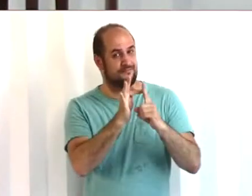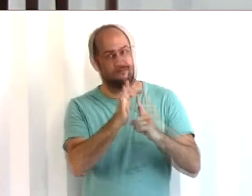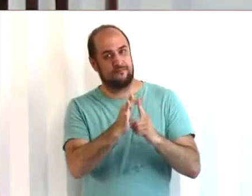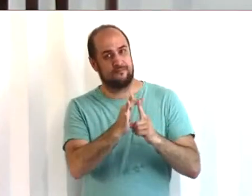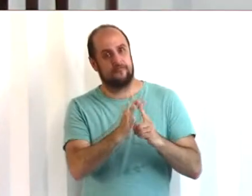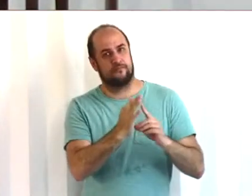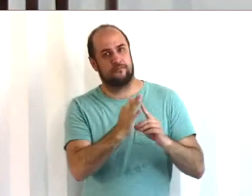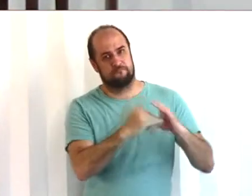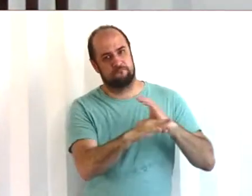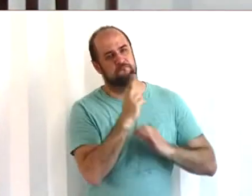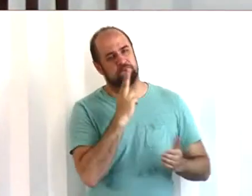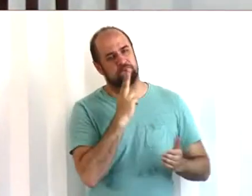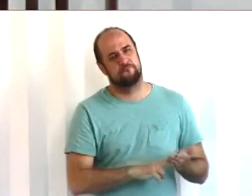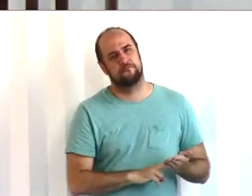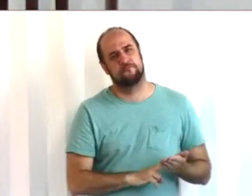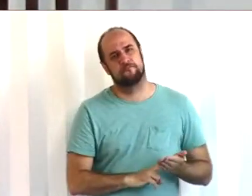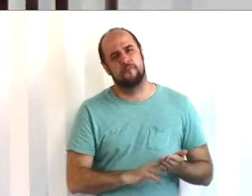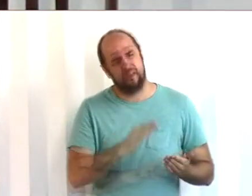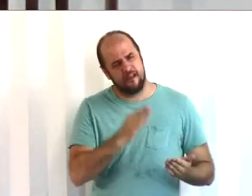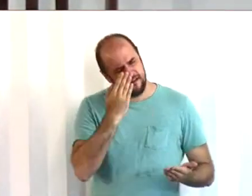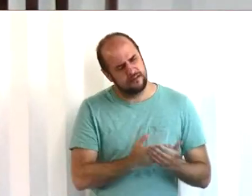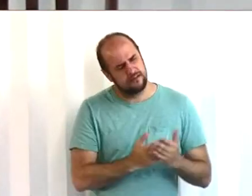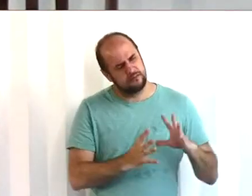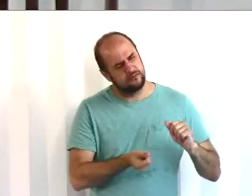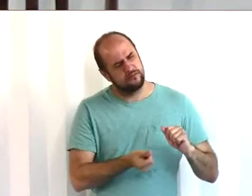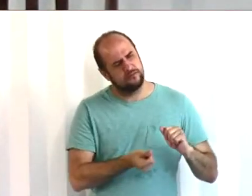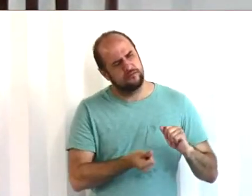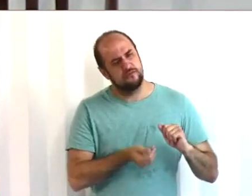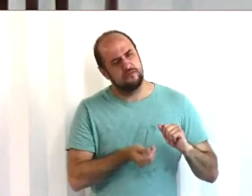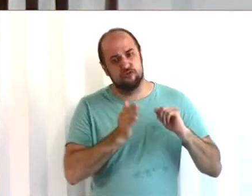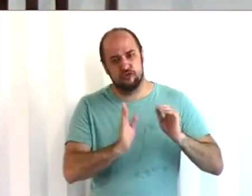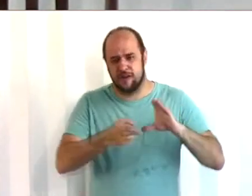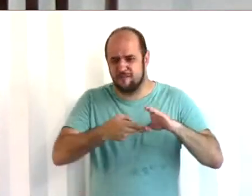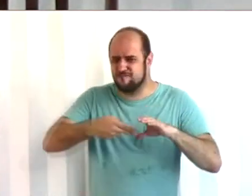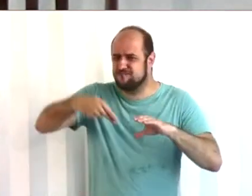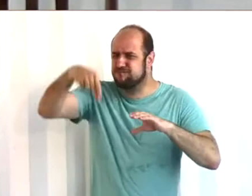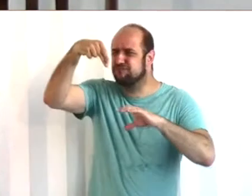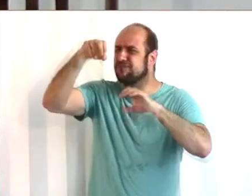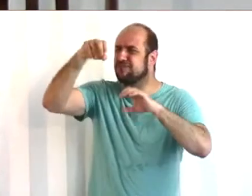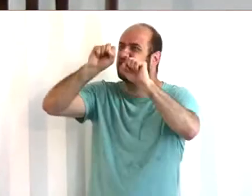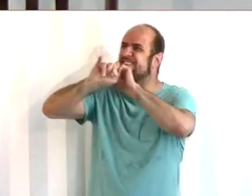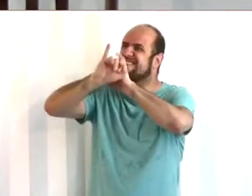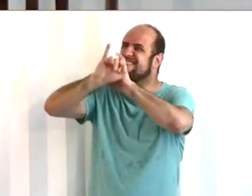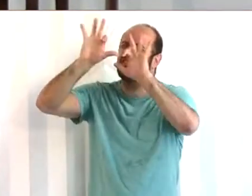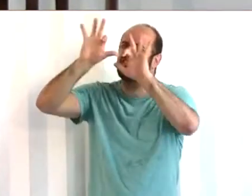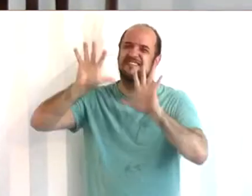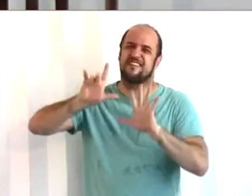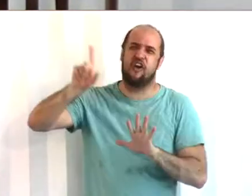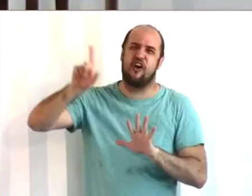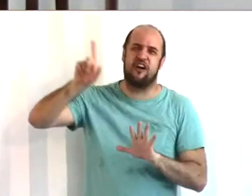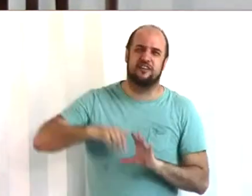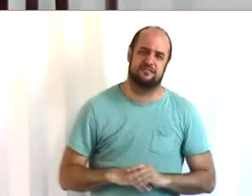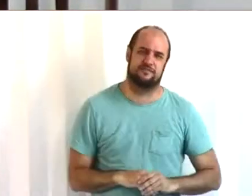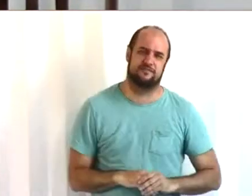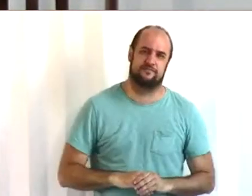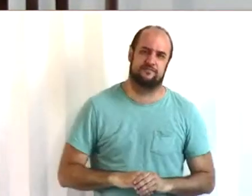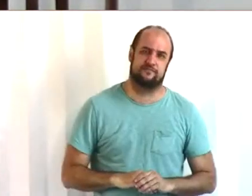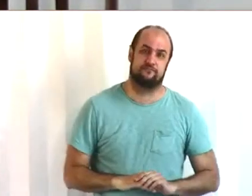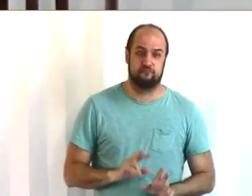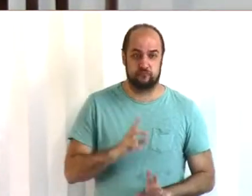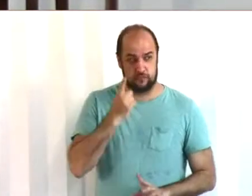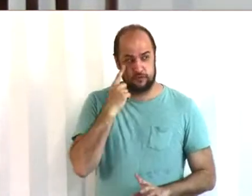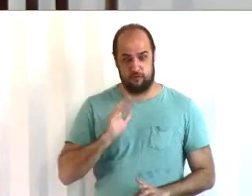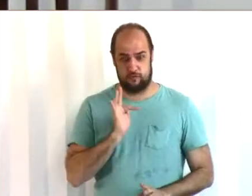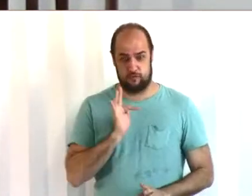Ele foi recebido na glória. O próprio Paulo diz a Timóteo: é recebido na glória. Ainda em Filipenses, quando